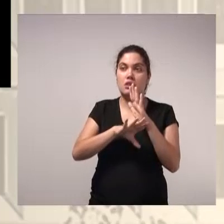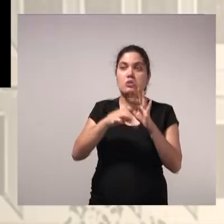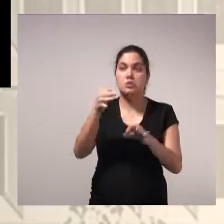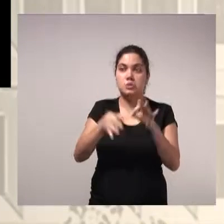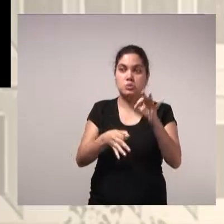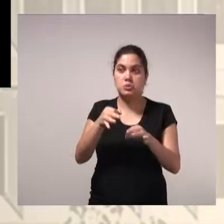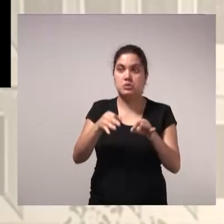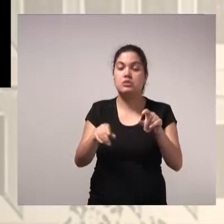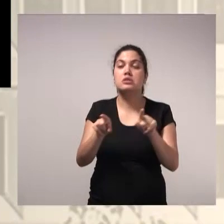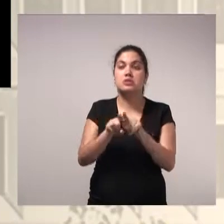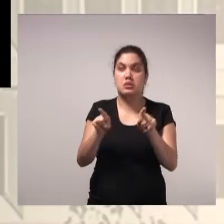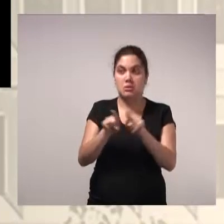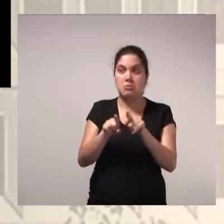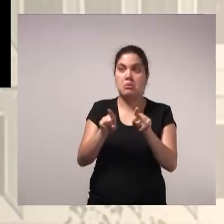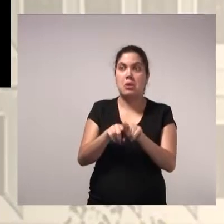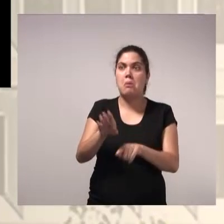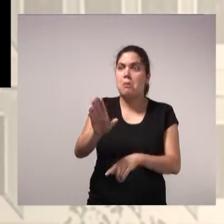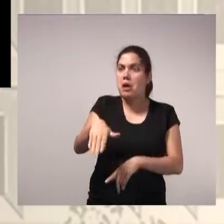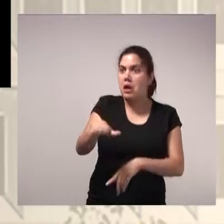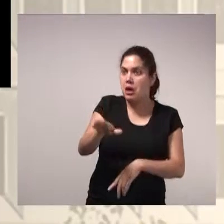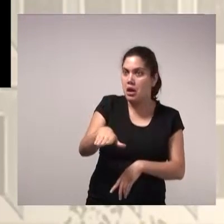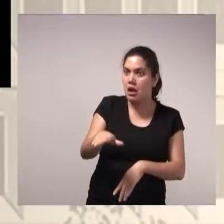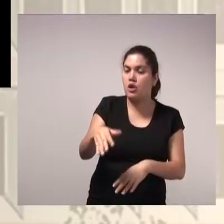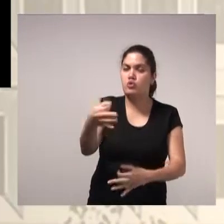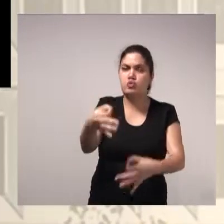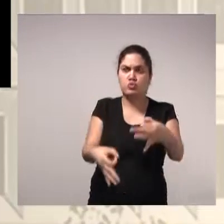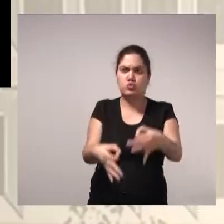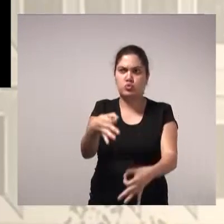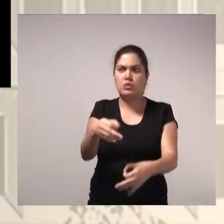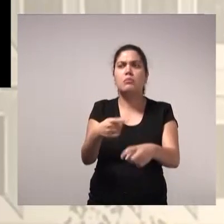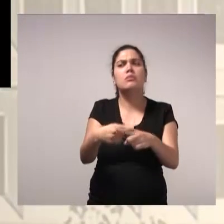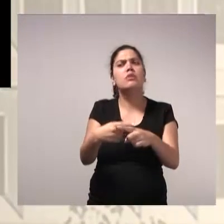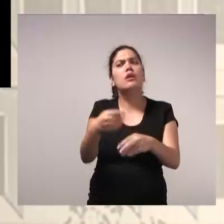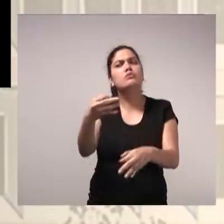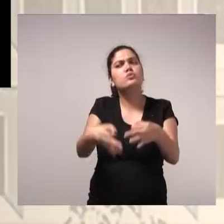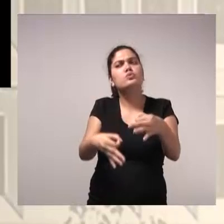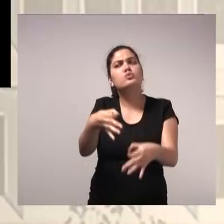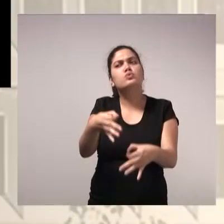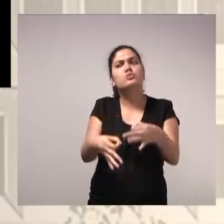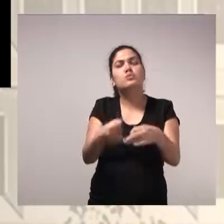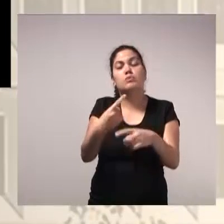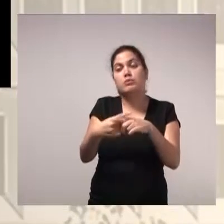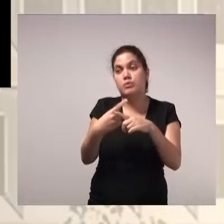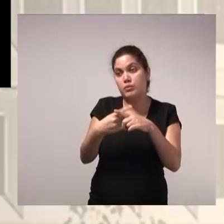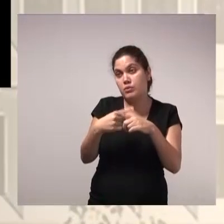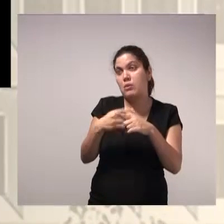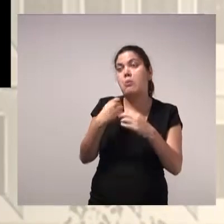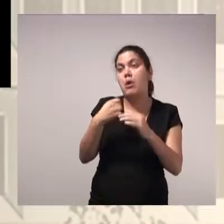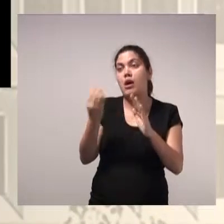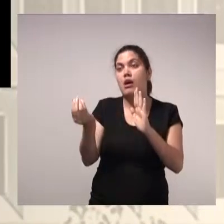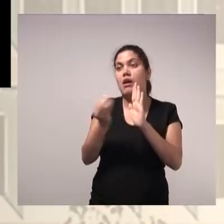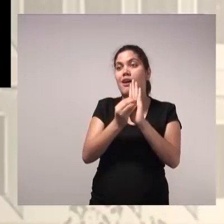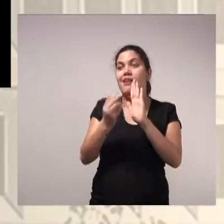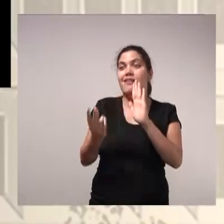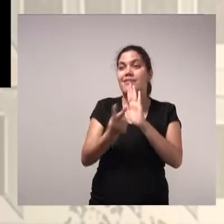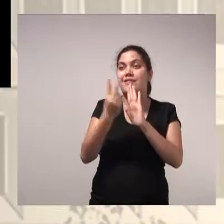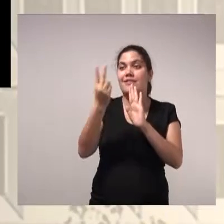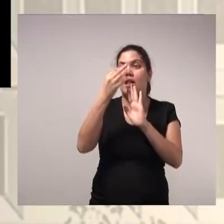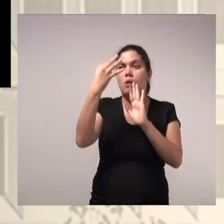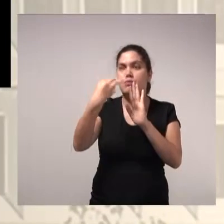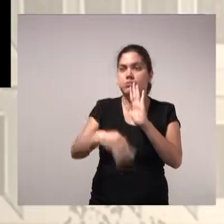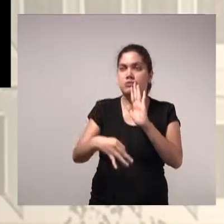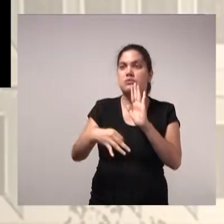barata, justa. Por que justa? Porque você pode estipular um valor justo pelo